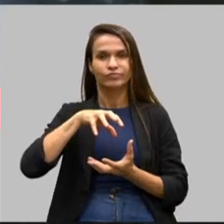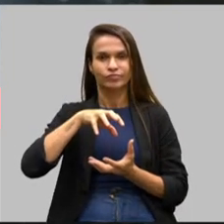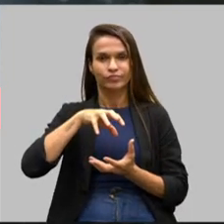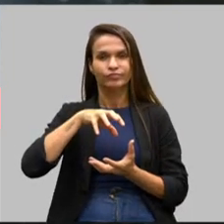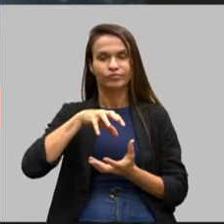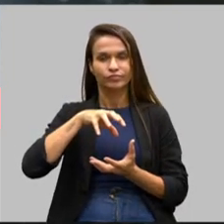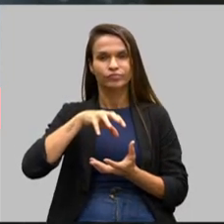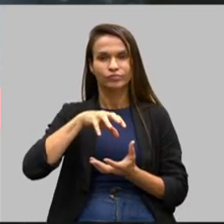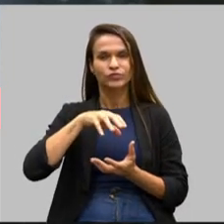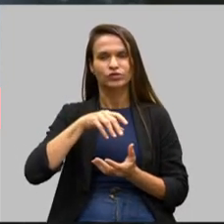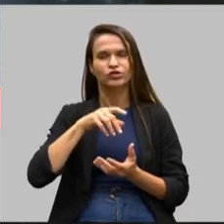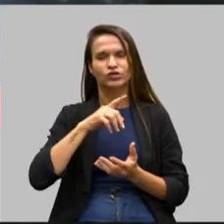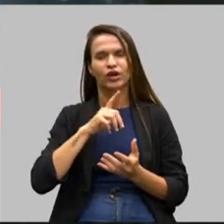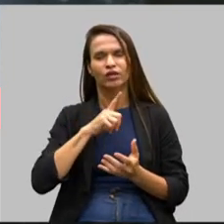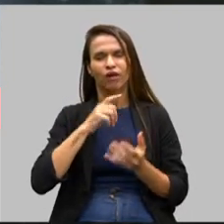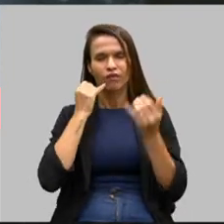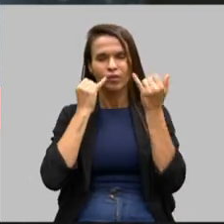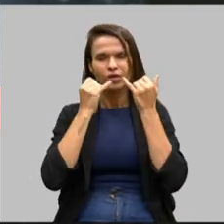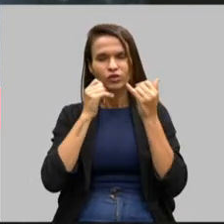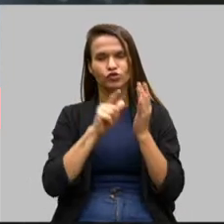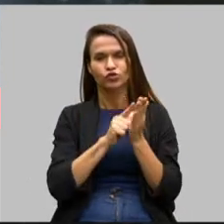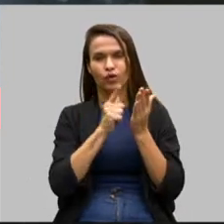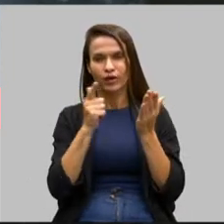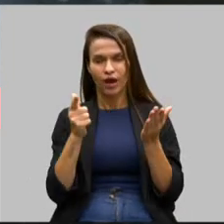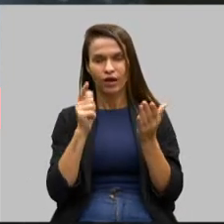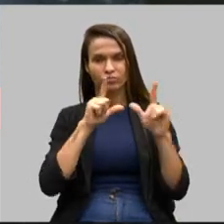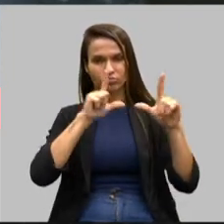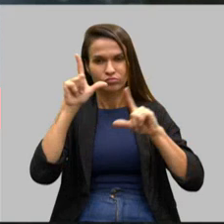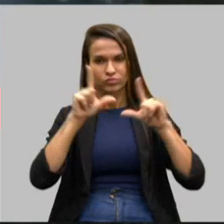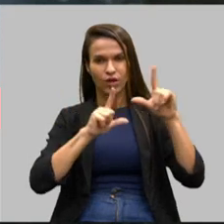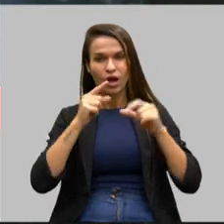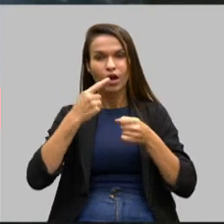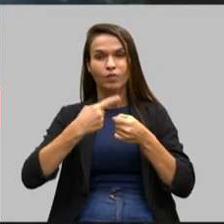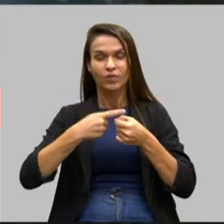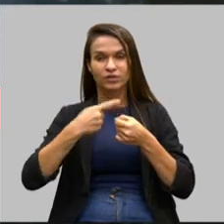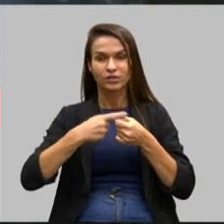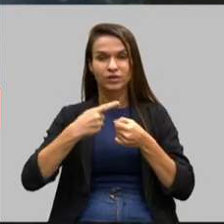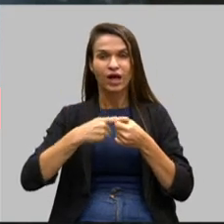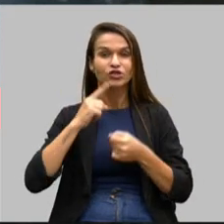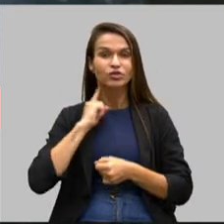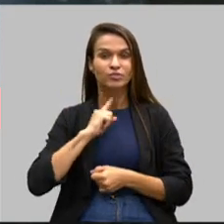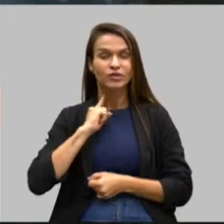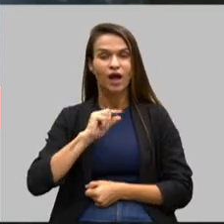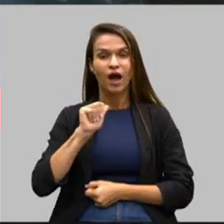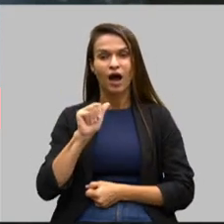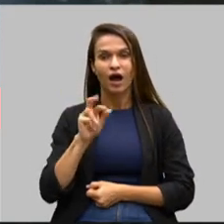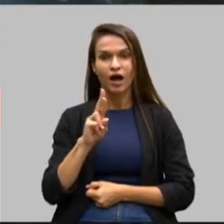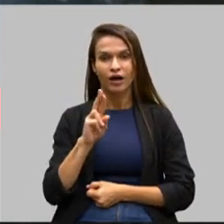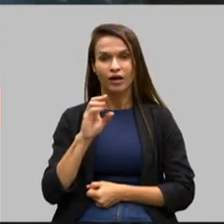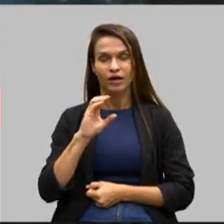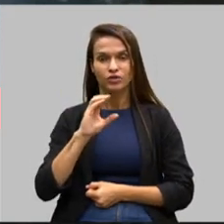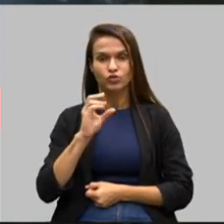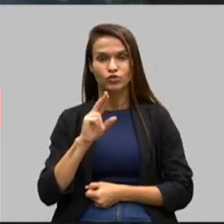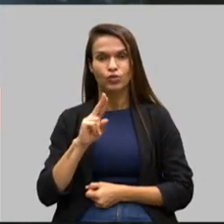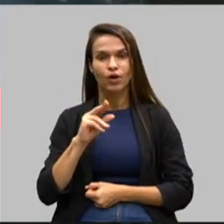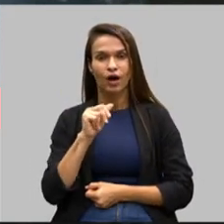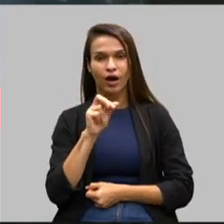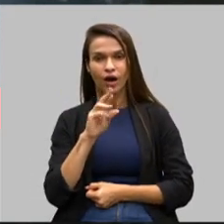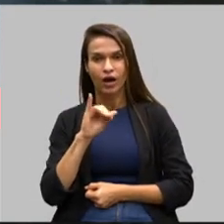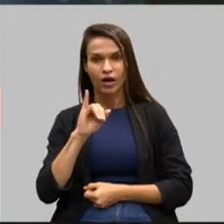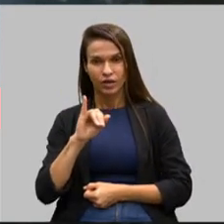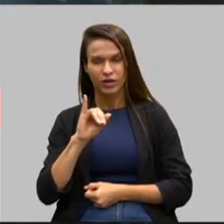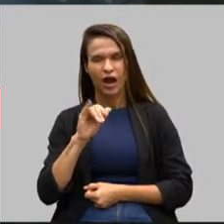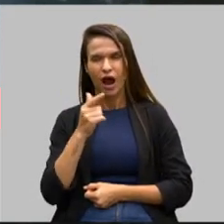Saiu nos jornais a maior temperatura do mundo, uma cidade em Minas, Araçuaí, e outra, me parece, na